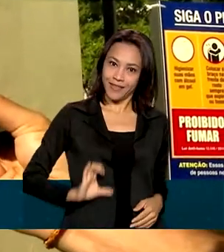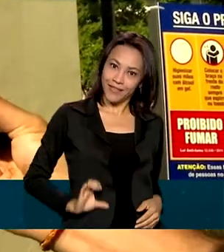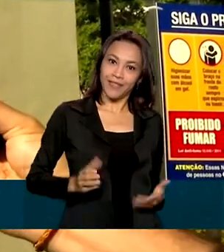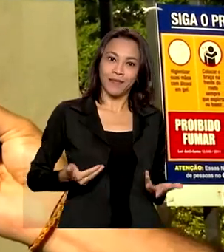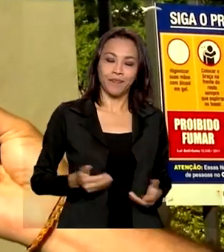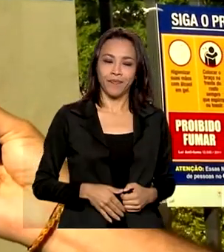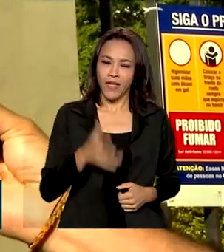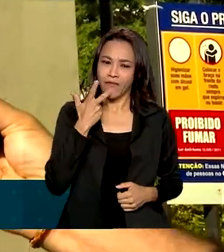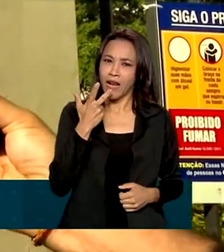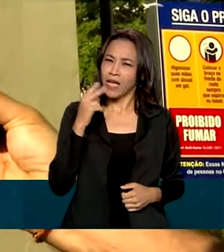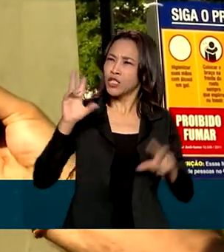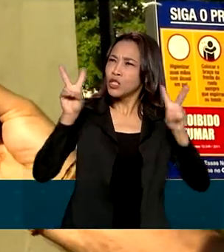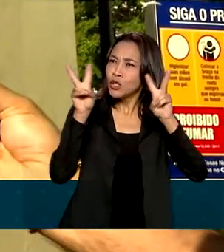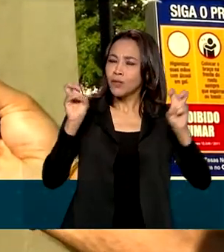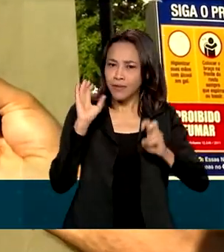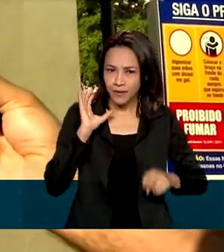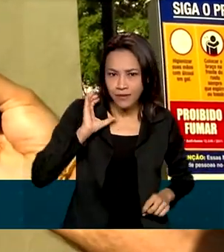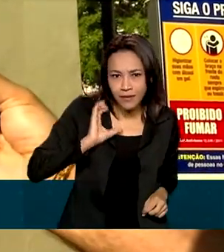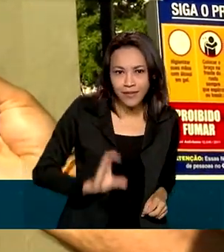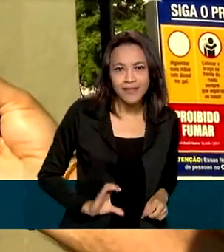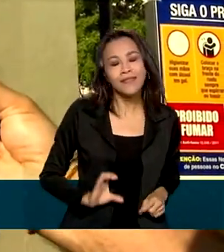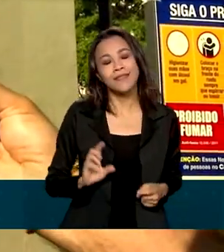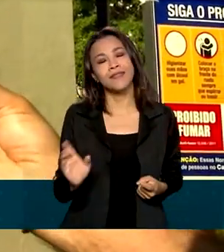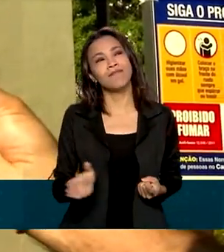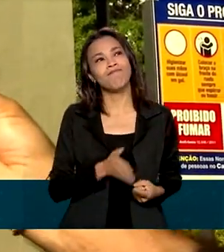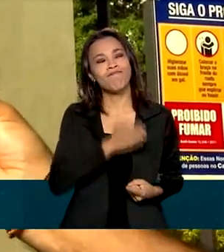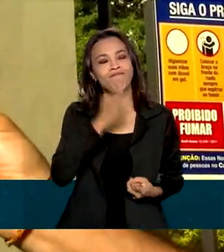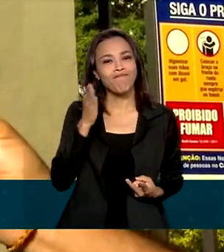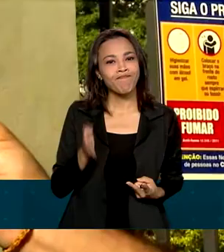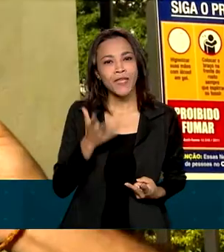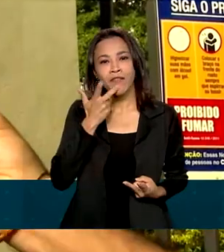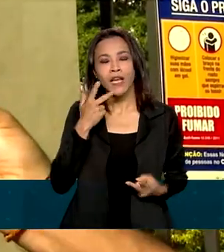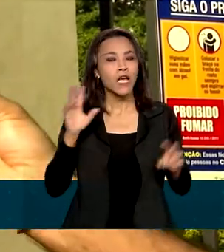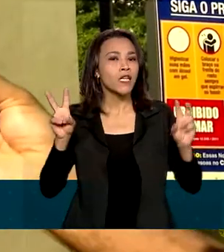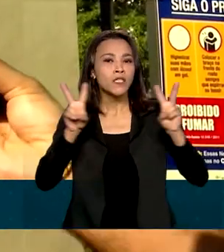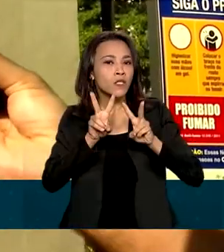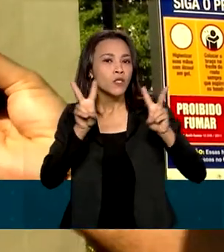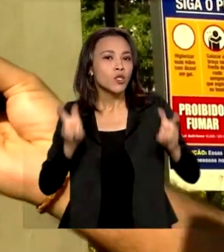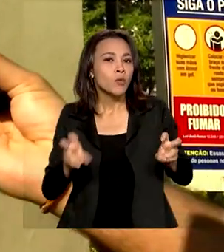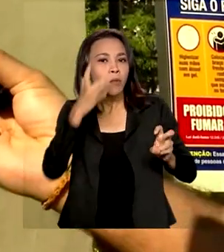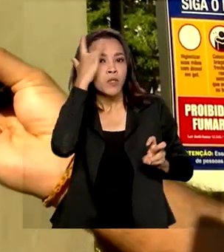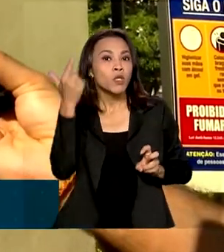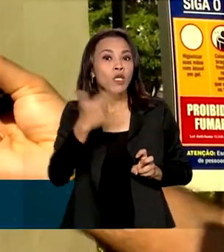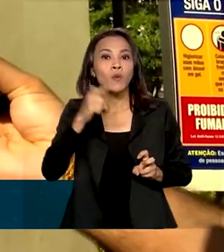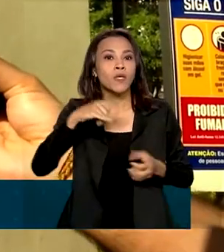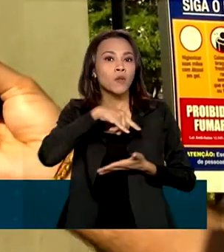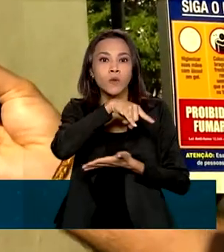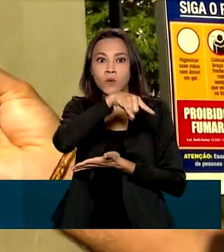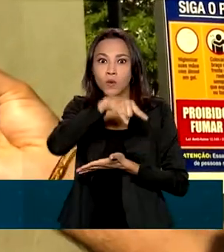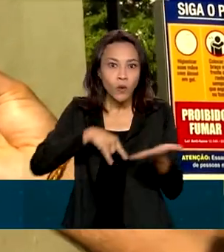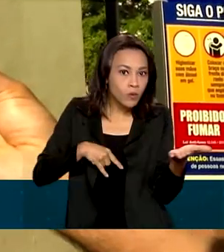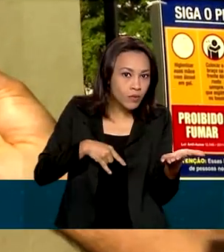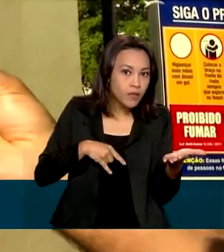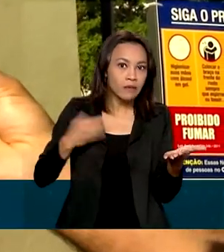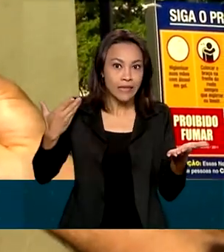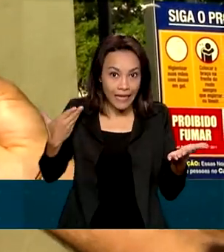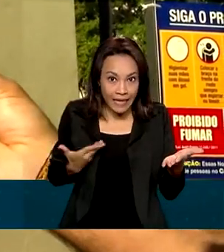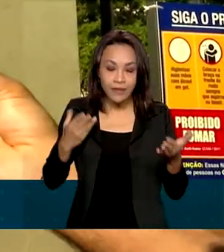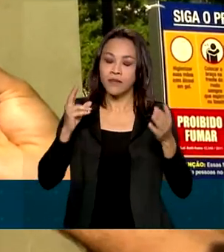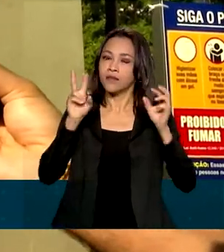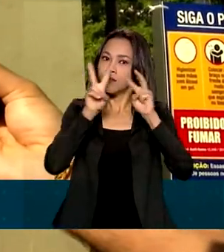cidadania é a falar sobre pessoas que não têm Sua documentação em dia eu acho que não tem uma